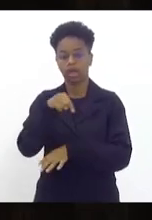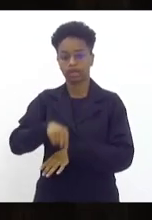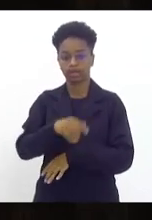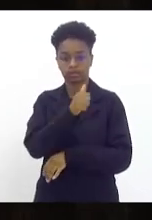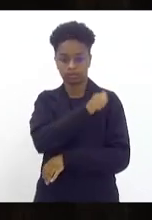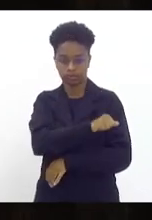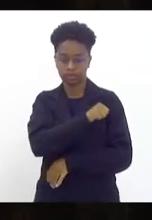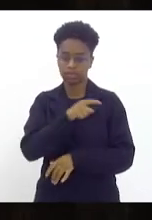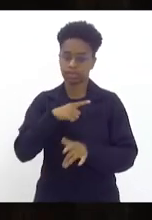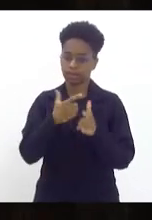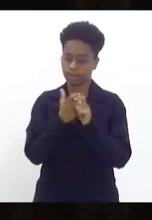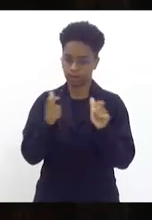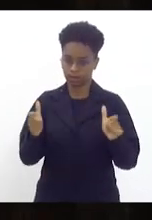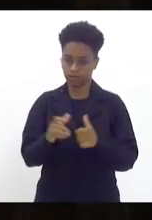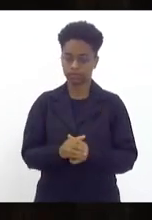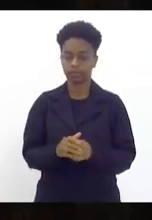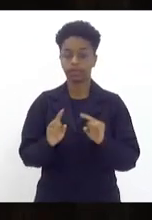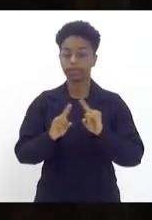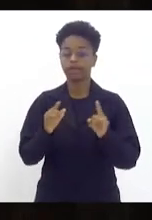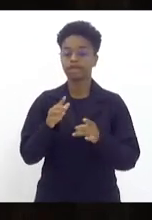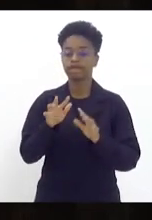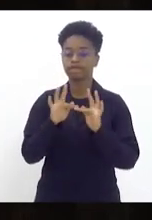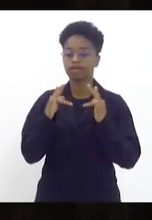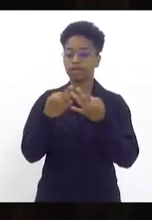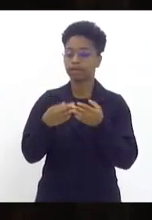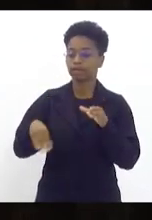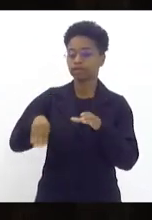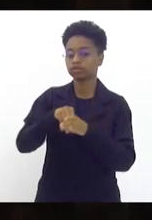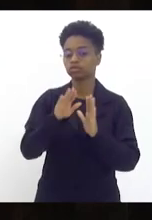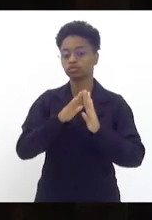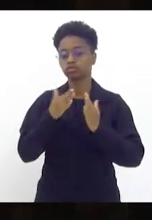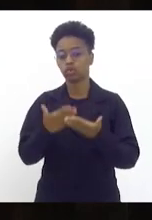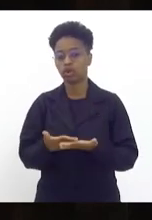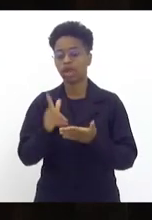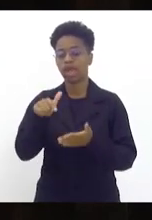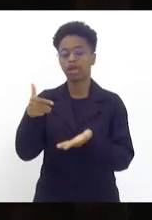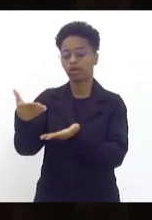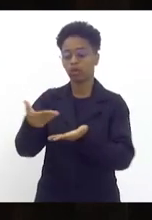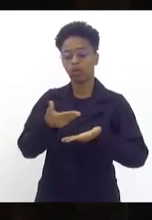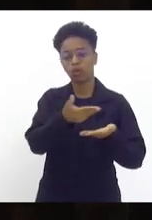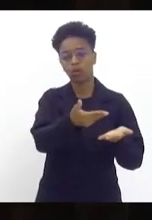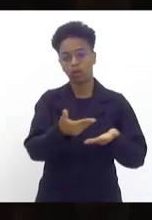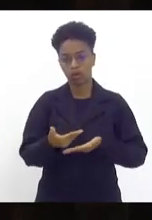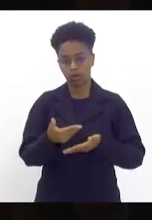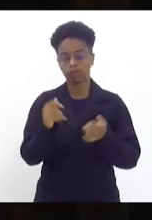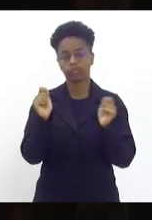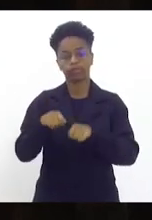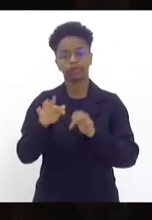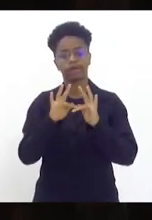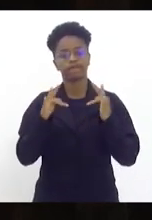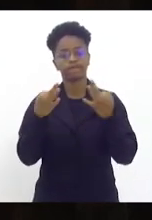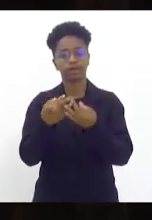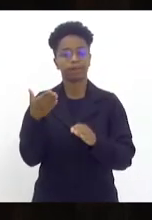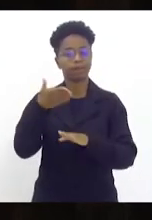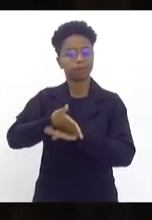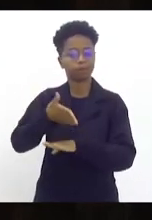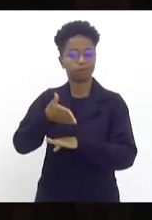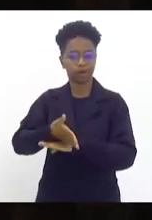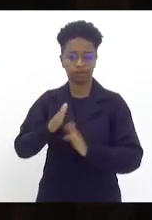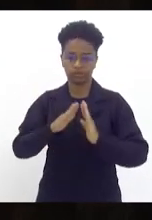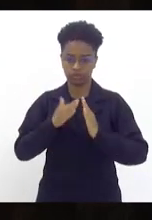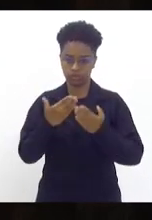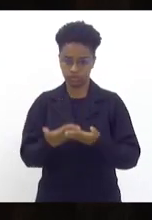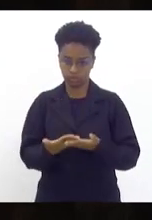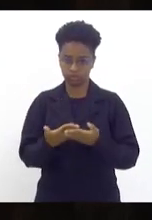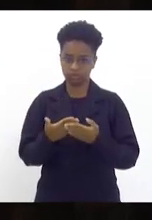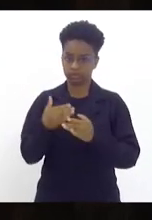Né? O Família na Escola era uma convocação para que a família participasse